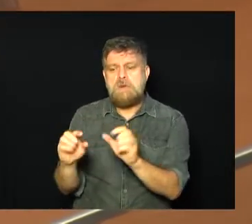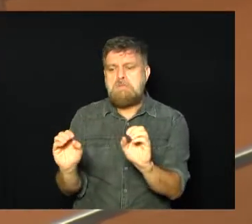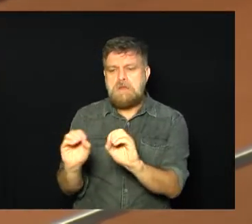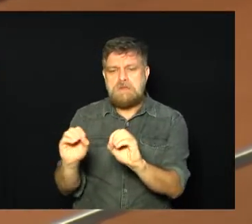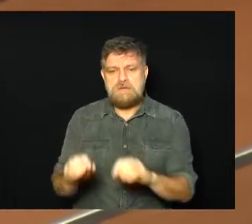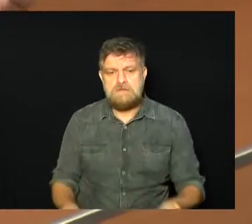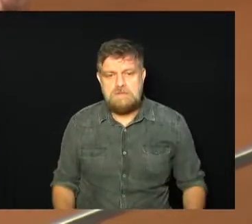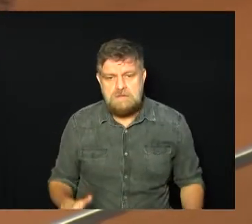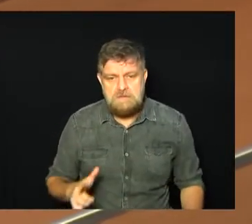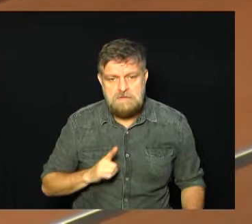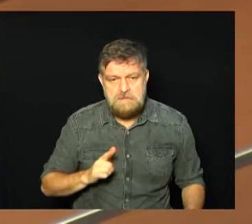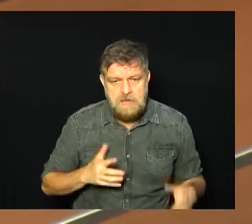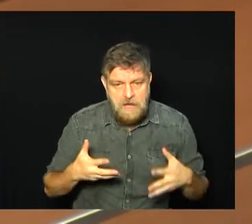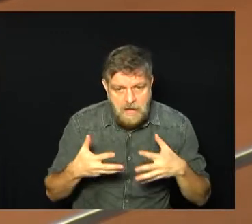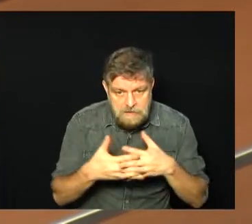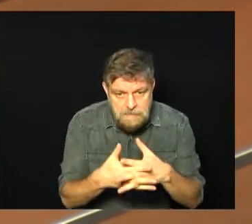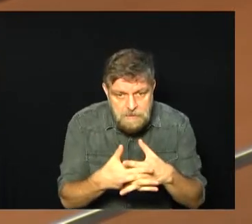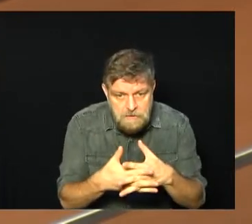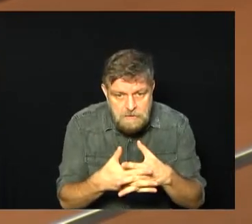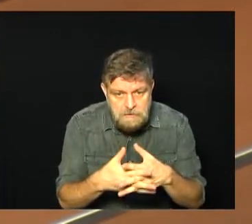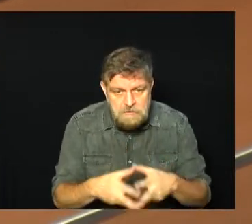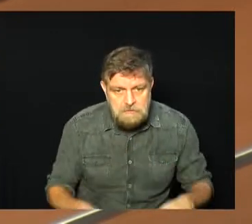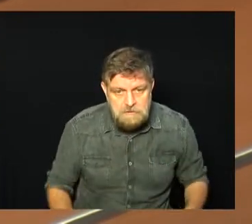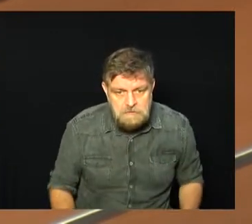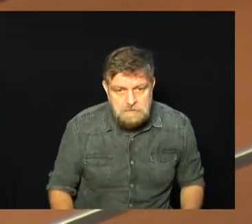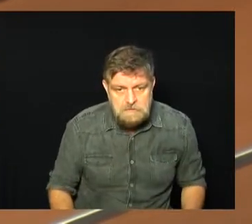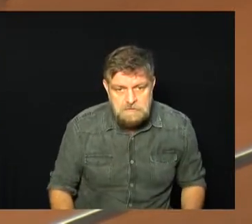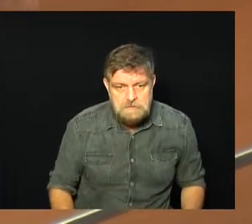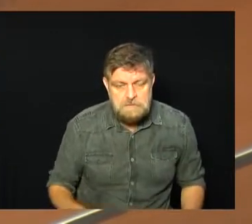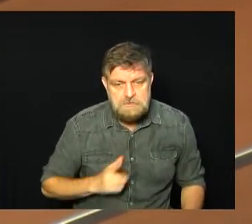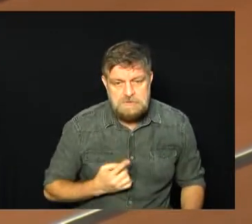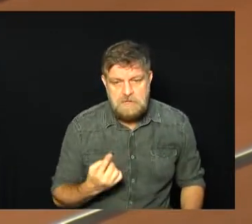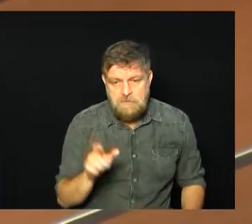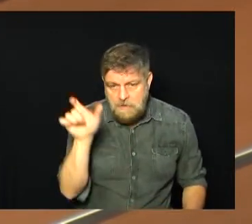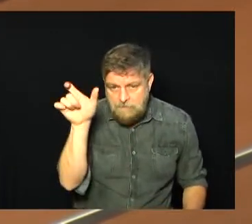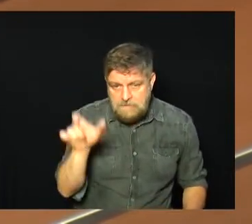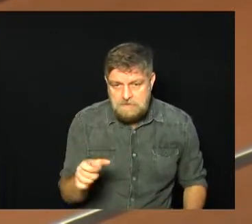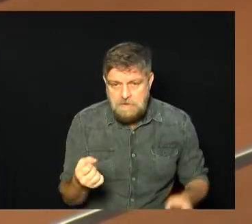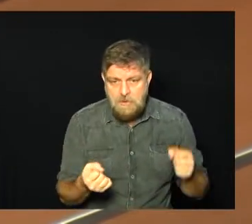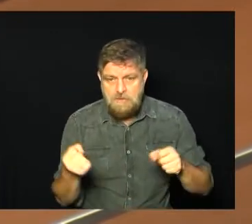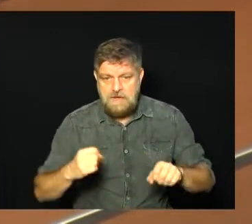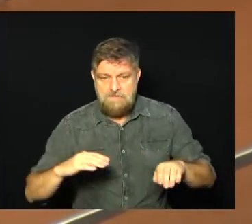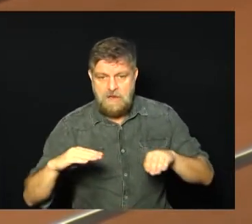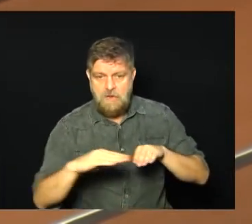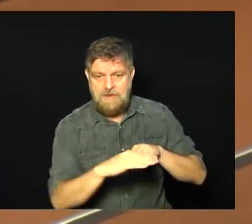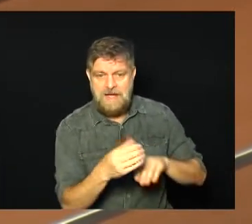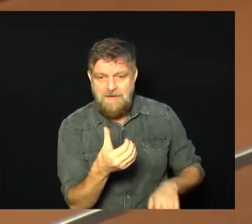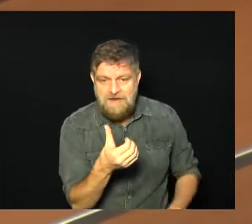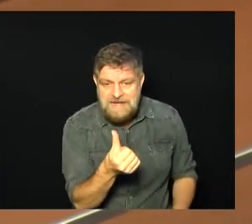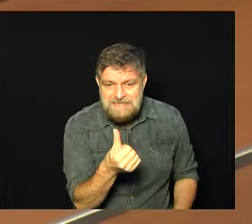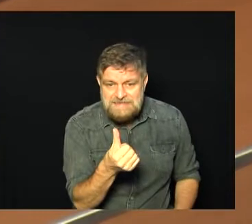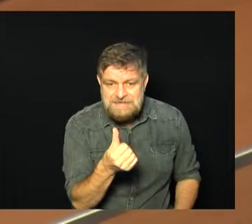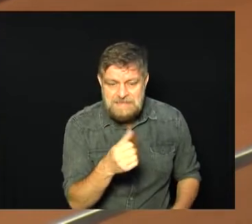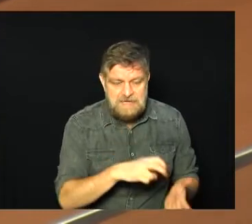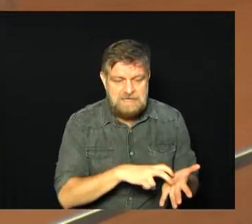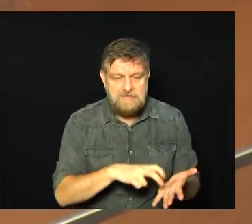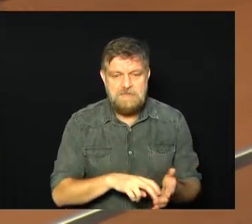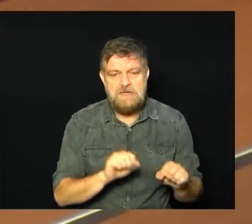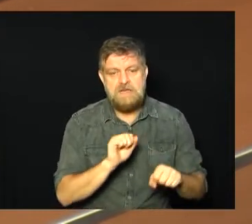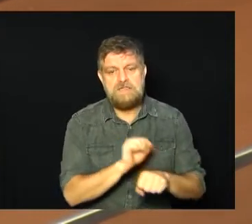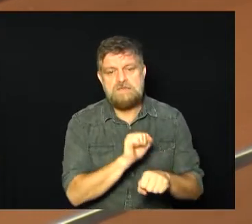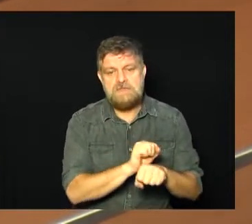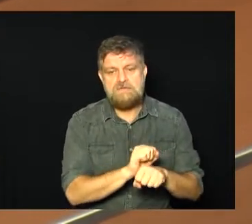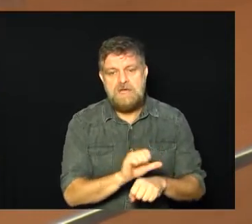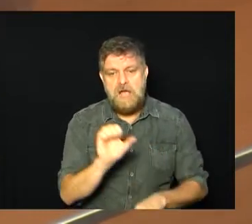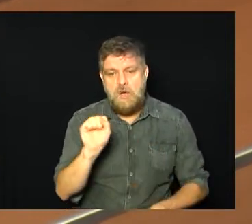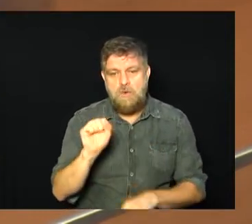Atrapalhou o parque ali. Tinha um cara que colocava um carro ali às 6 da manhã e tirava às 8 da noite. Essa pessoa